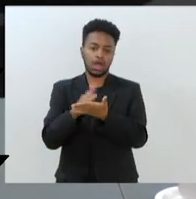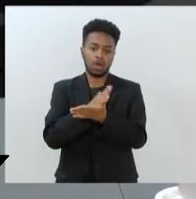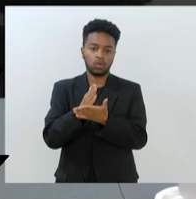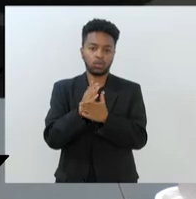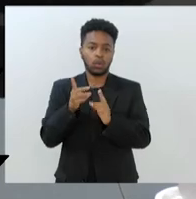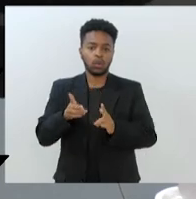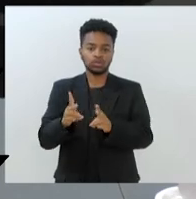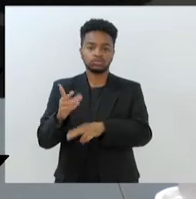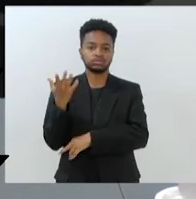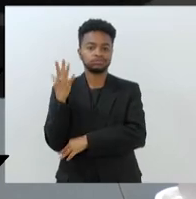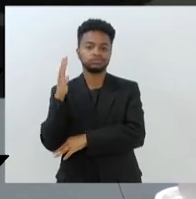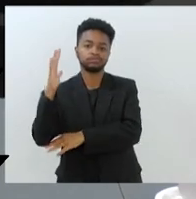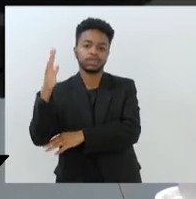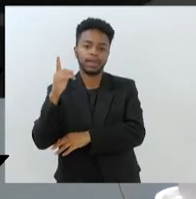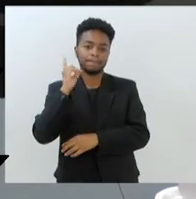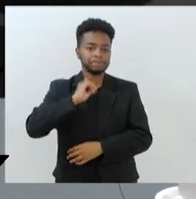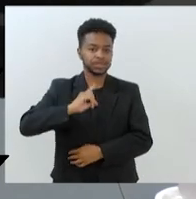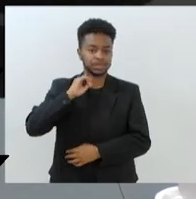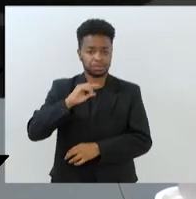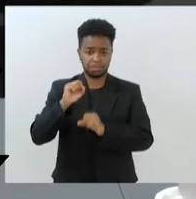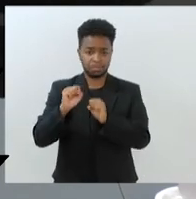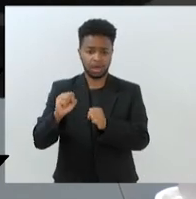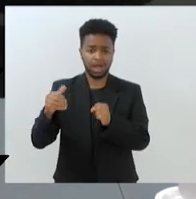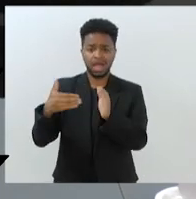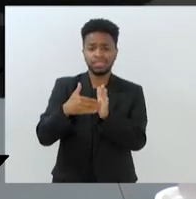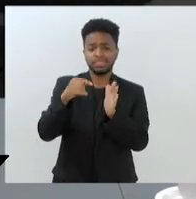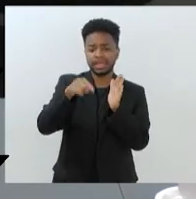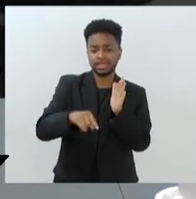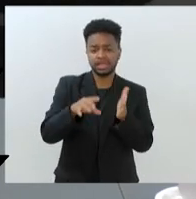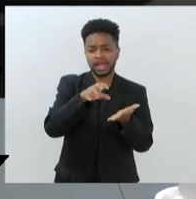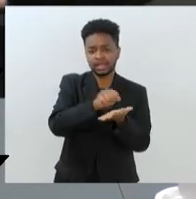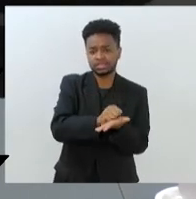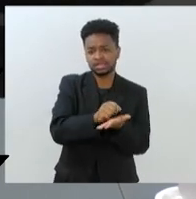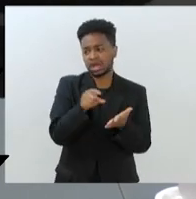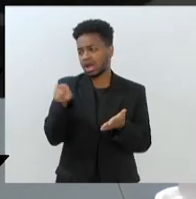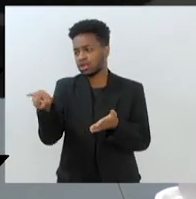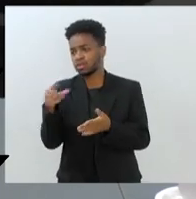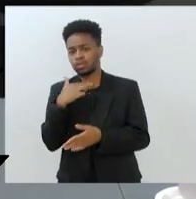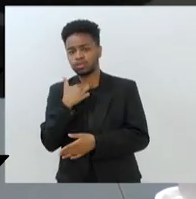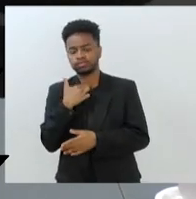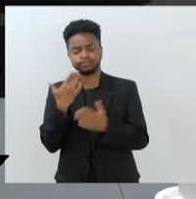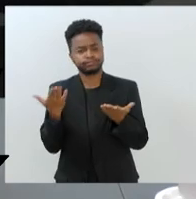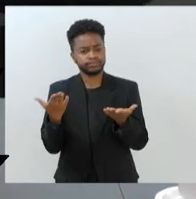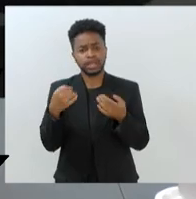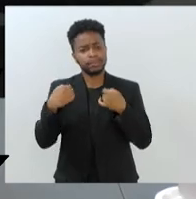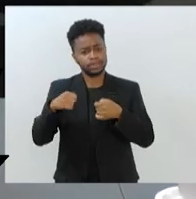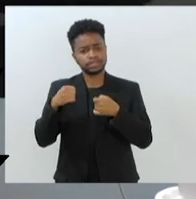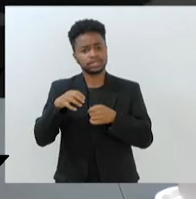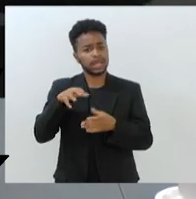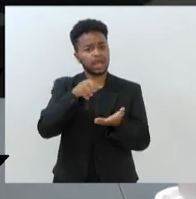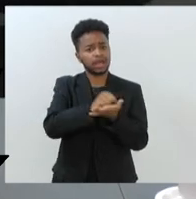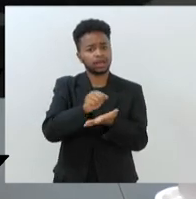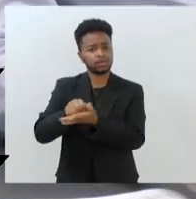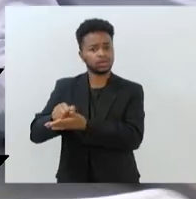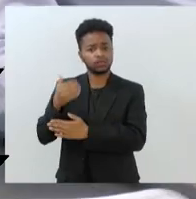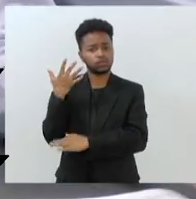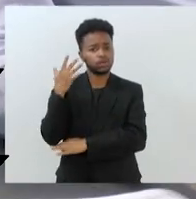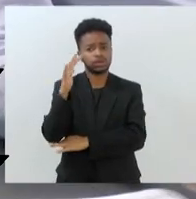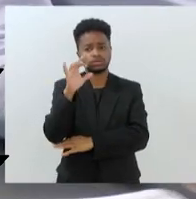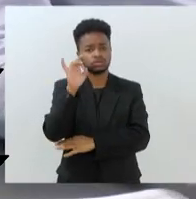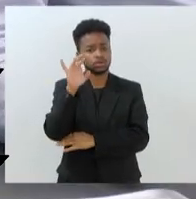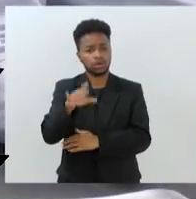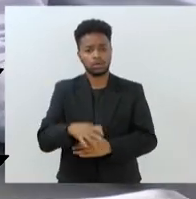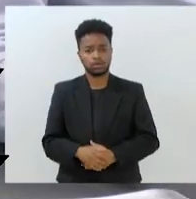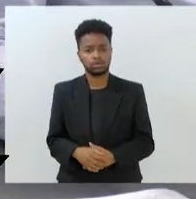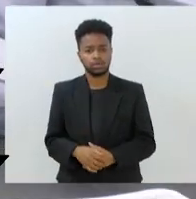Gerais. Como é que você pode ir até aqui, cadastrar, pode ir lá. Você cadastra as florestas, é um mero deputado, cadastro. É o conceito de corredores